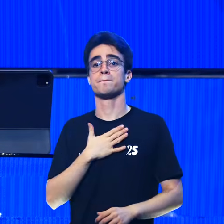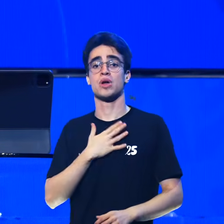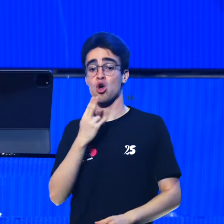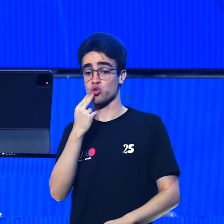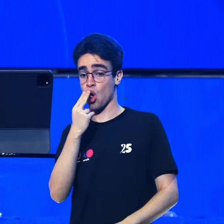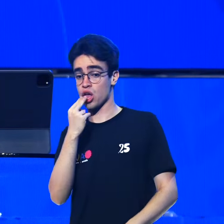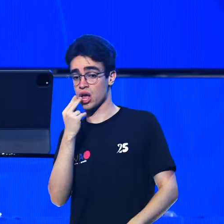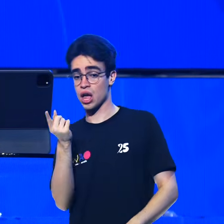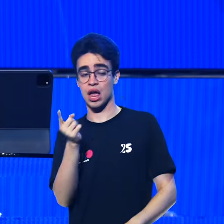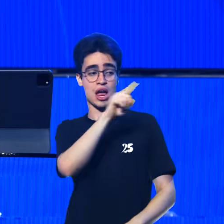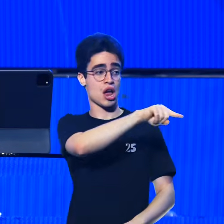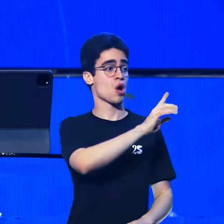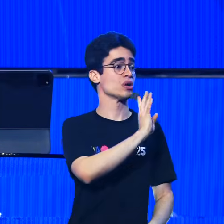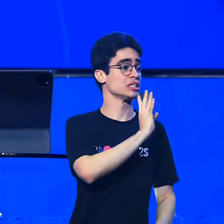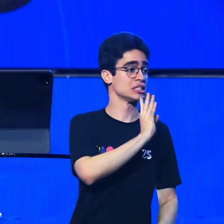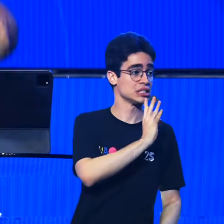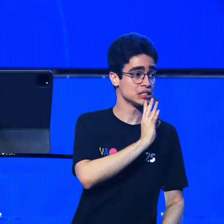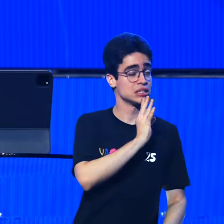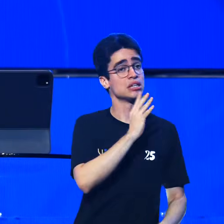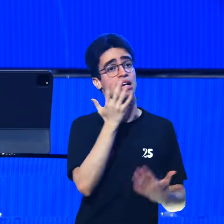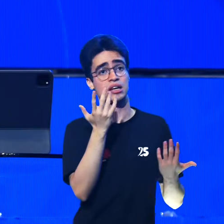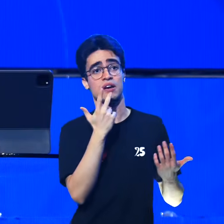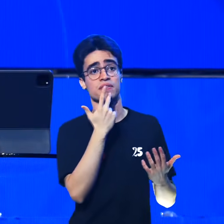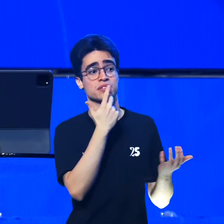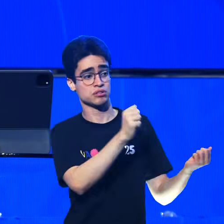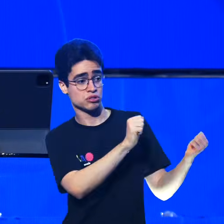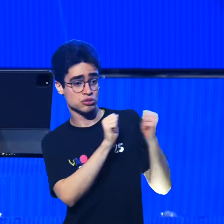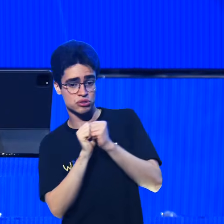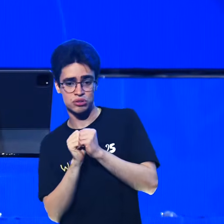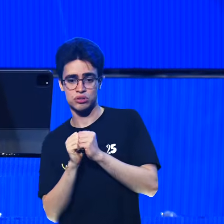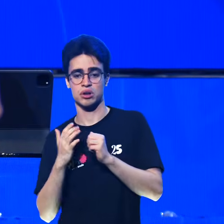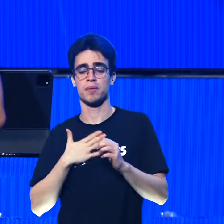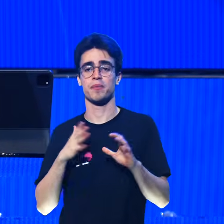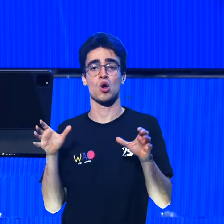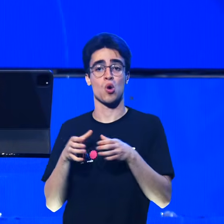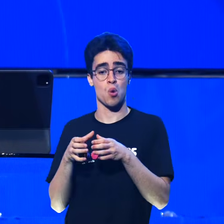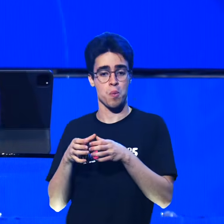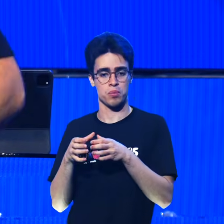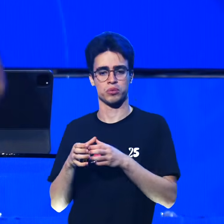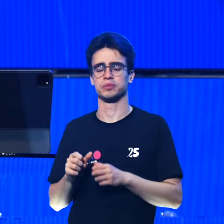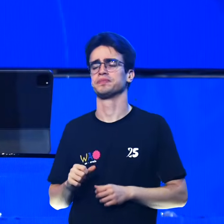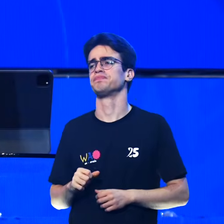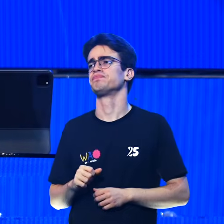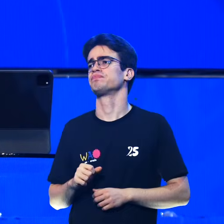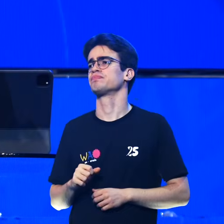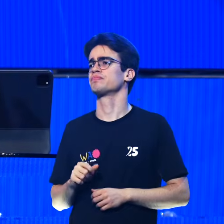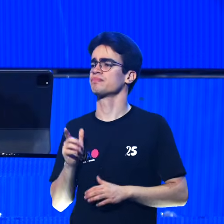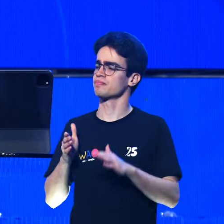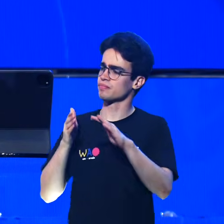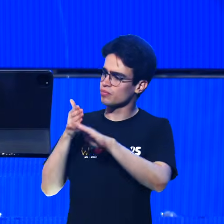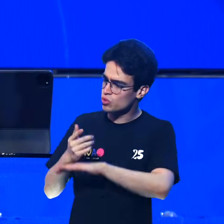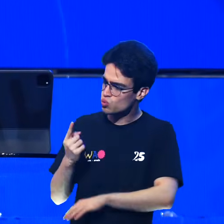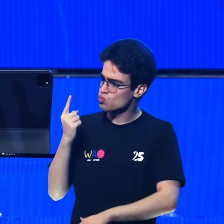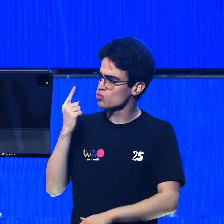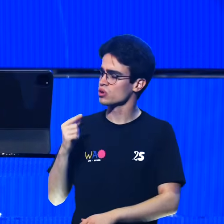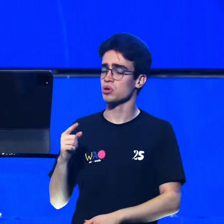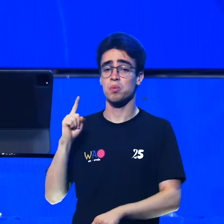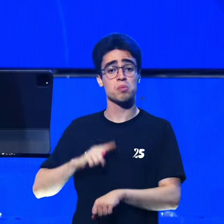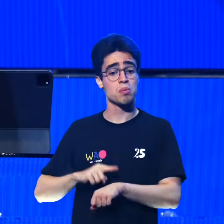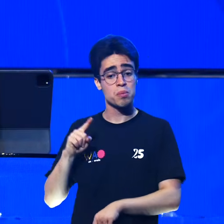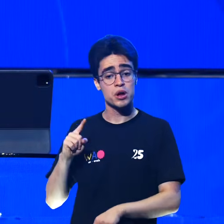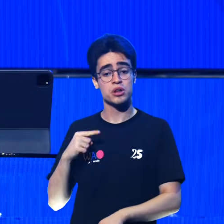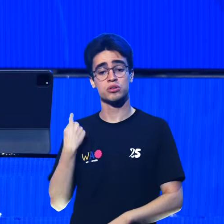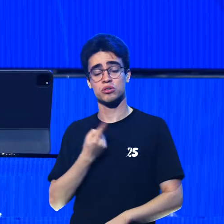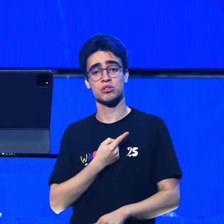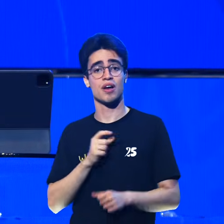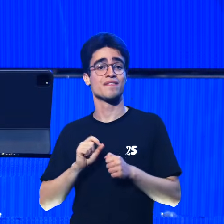ele, viu ele lá e acabou levando para o nosso GC. Ele foi para um encontro, no meio desse encontro nós